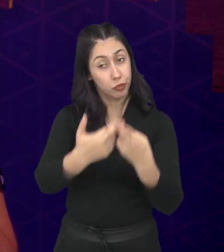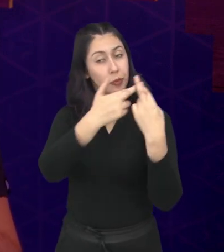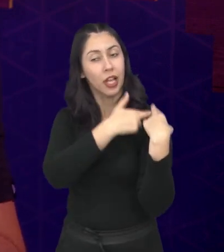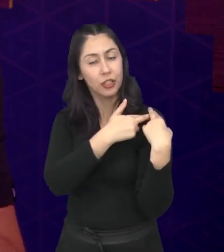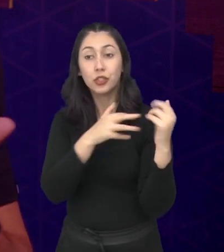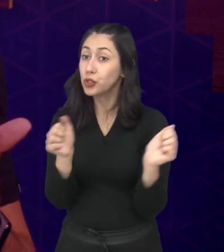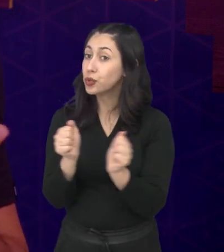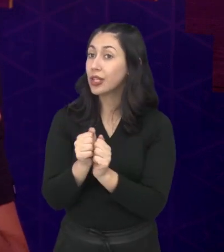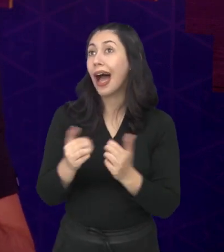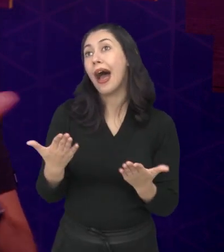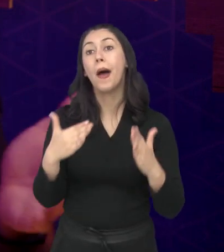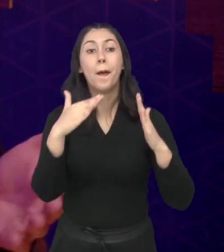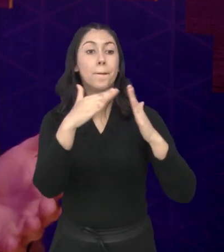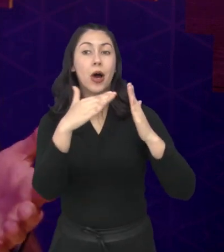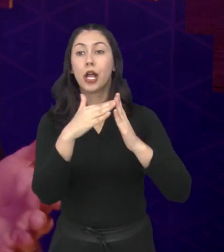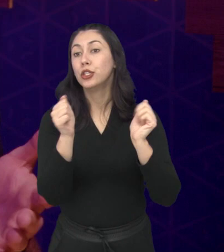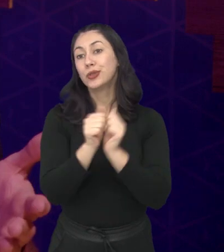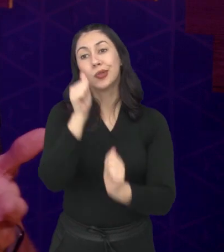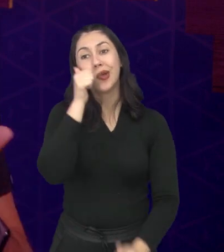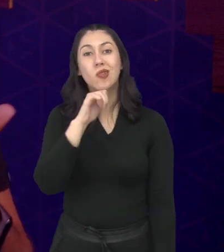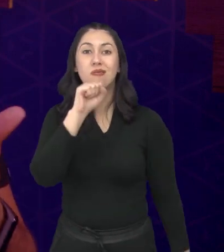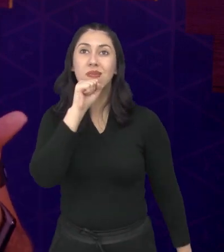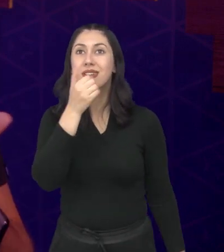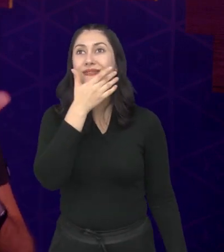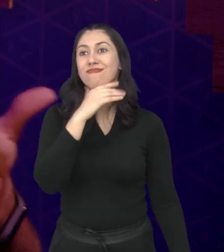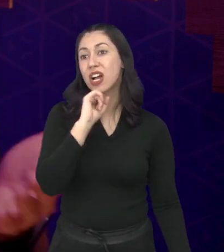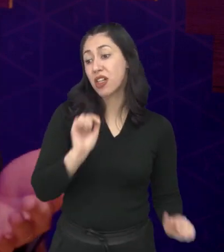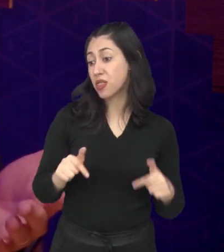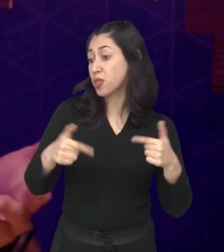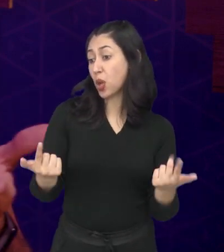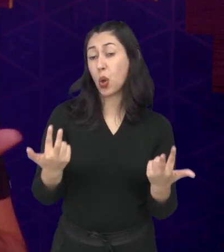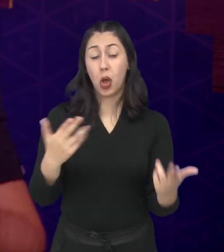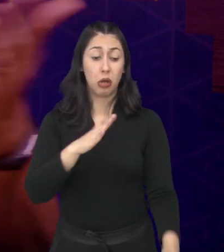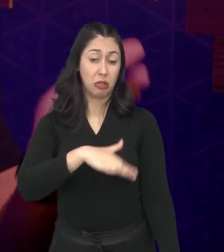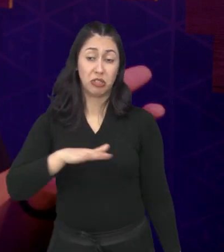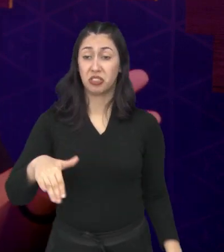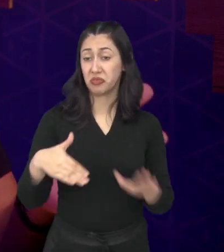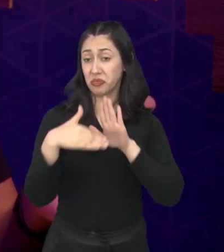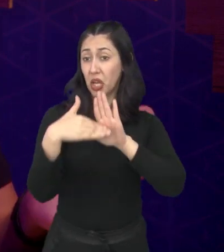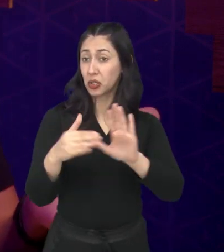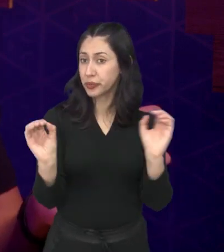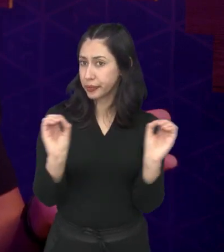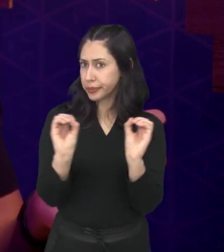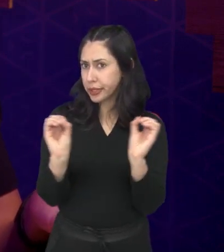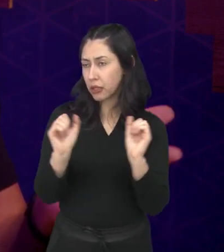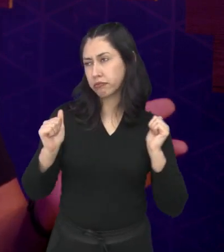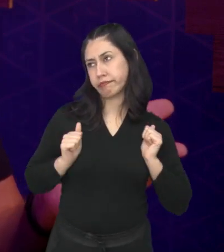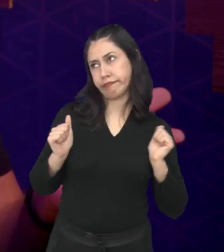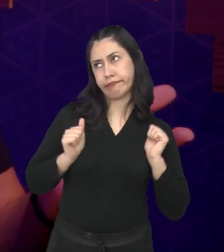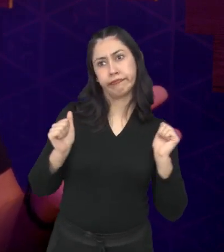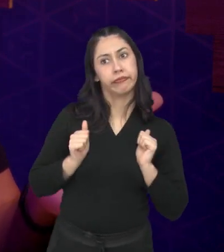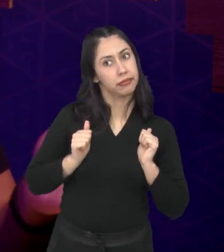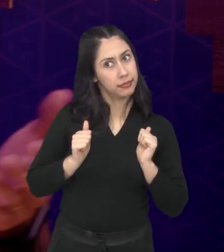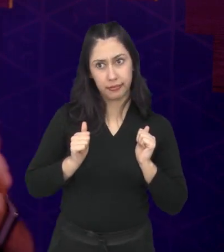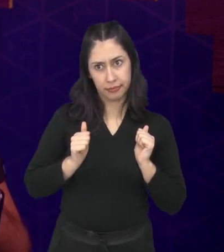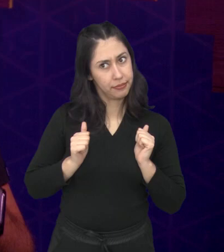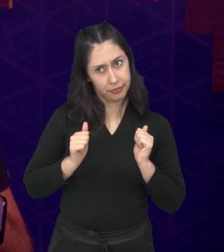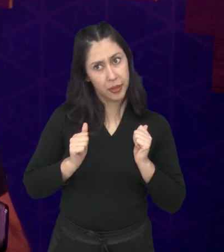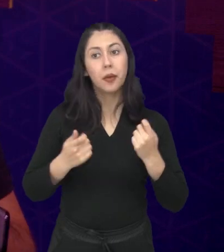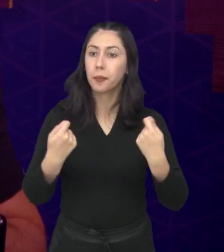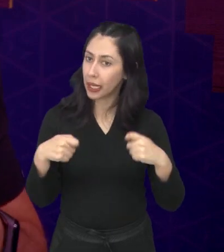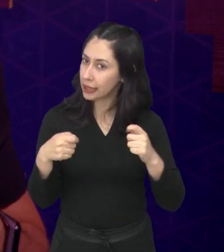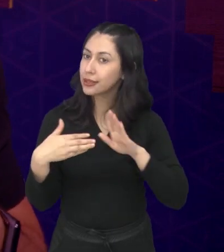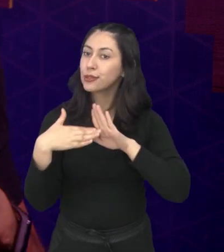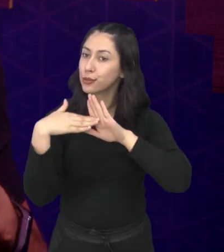essa tarefa também. Não adianta você morar com seus pais e ainda ser um crianção que não ajuda ali nos afazeres domésticos. Então